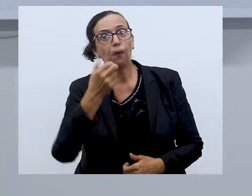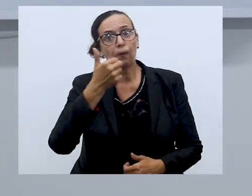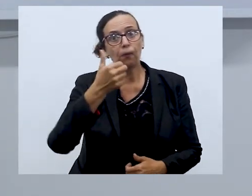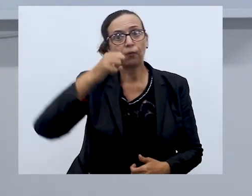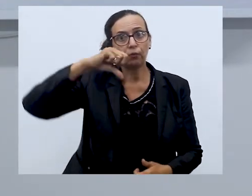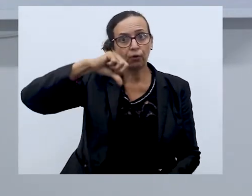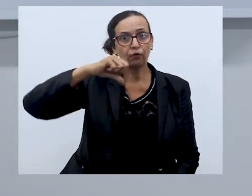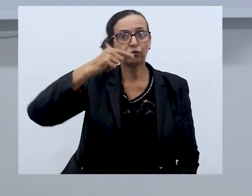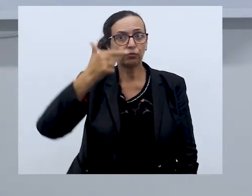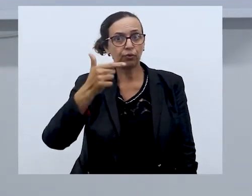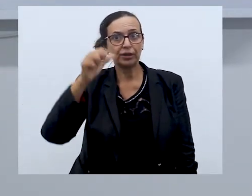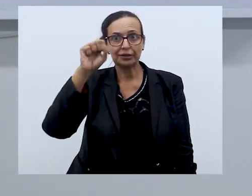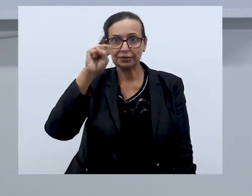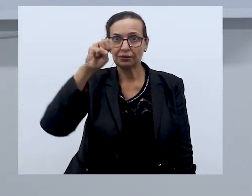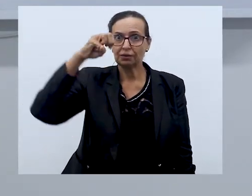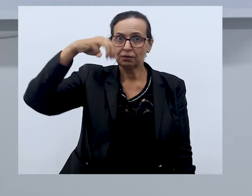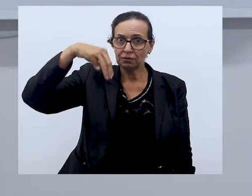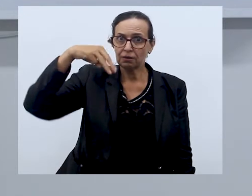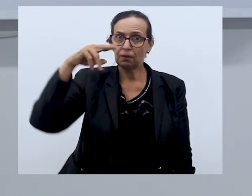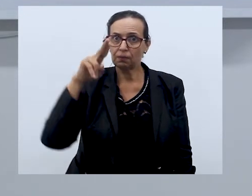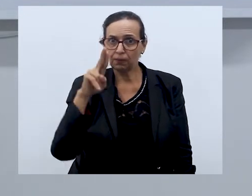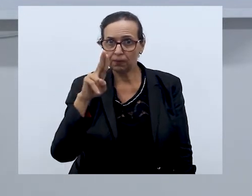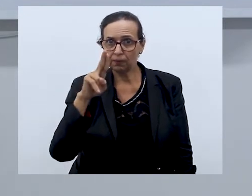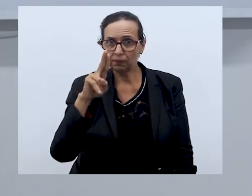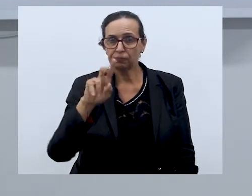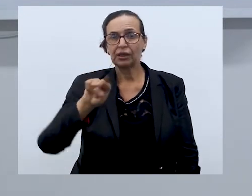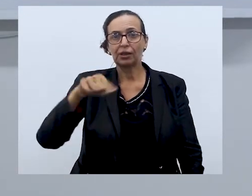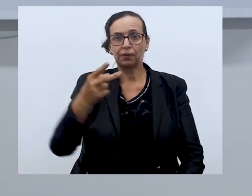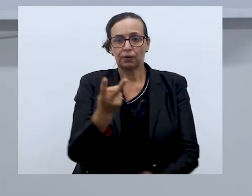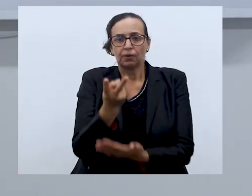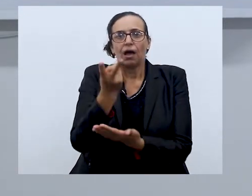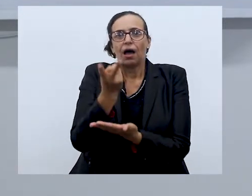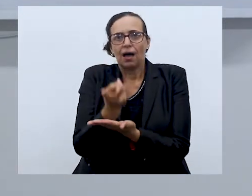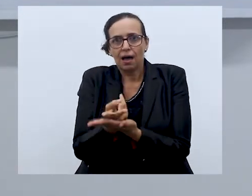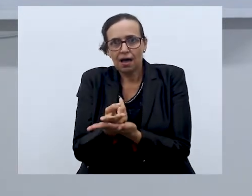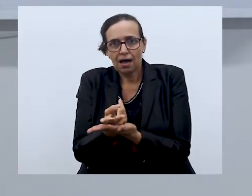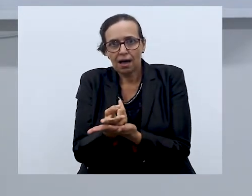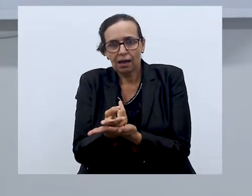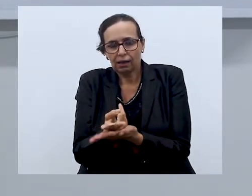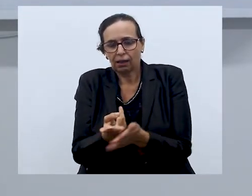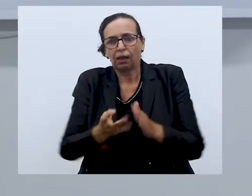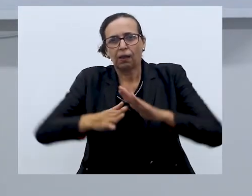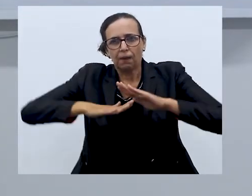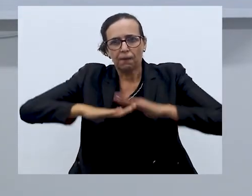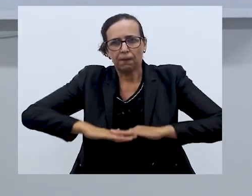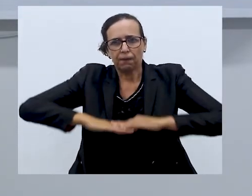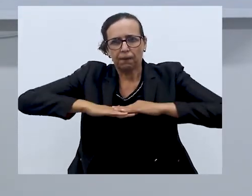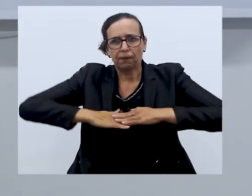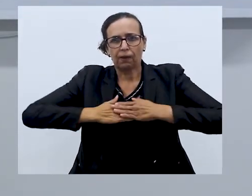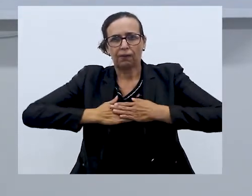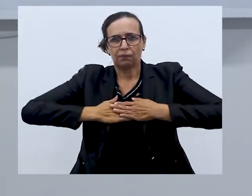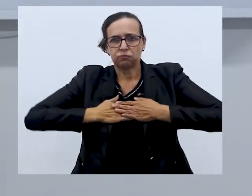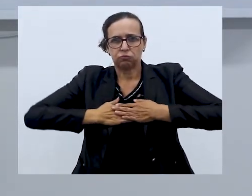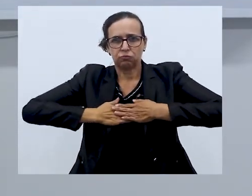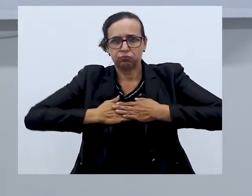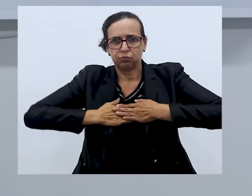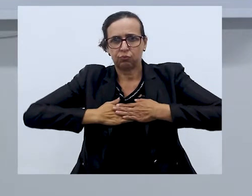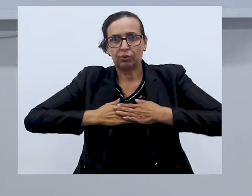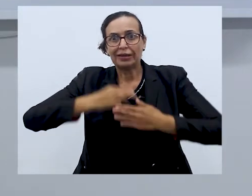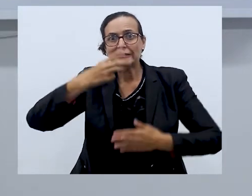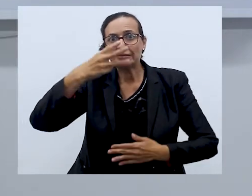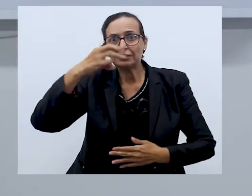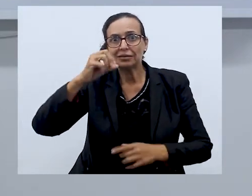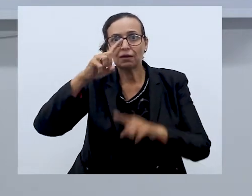a vítima deitada no chão de costas, ou seja, de barriga para cima, e inicie as compressões cardíacas. Após